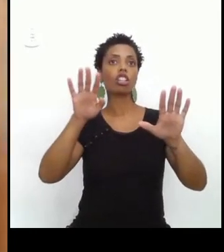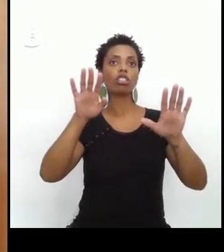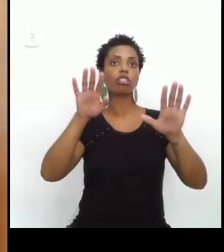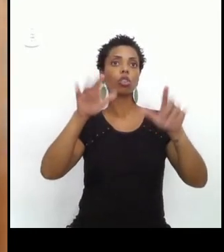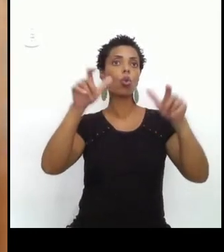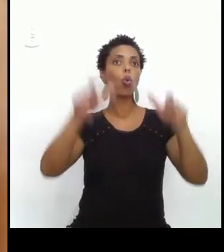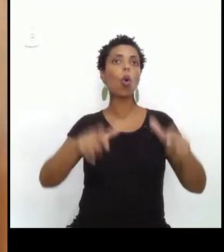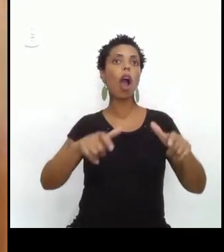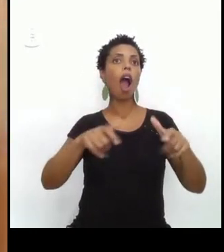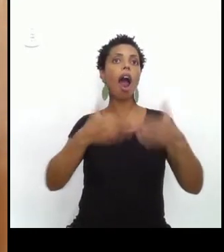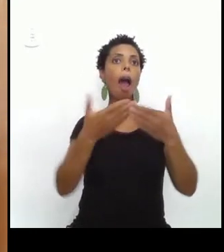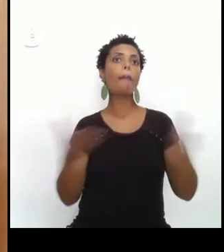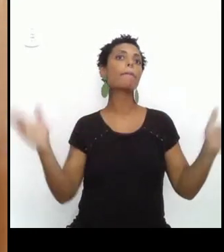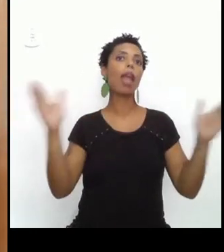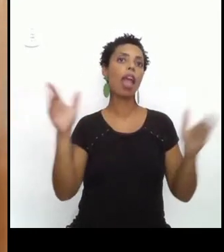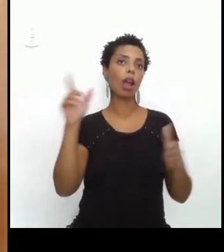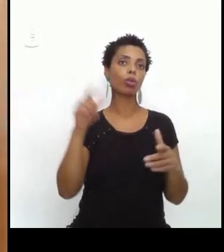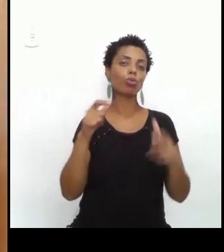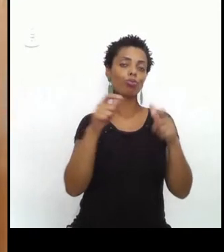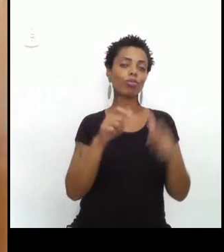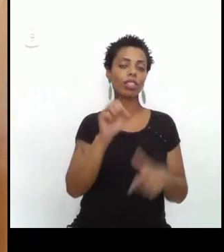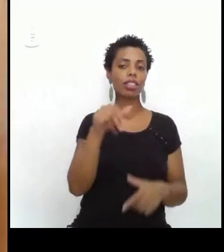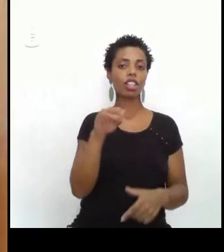não tá ligado